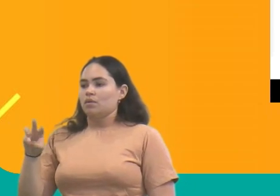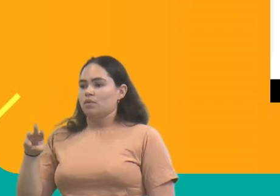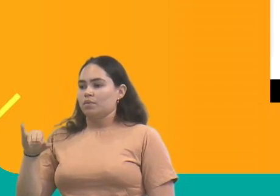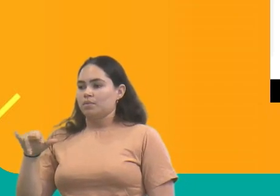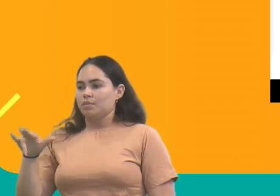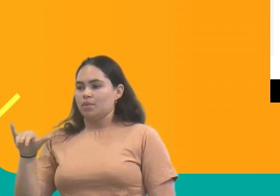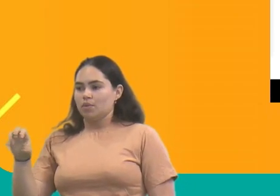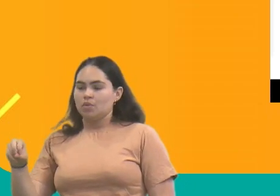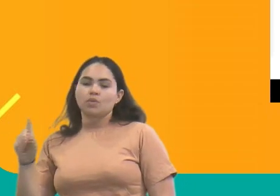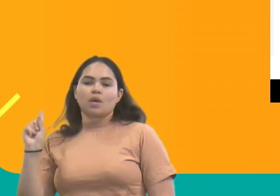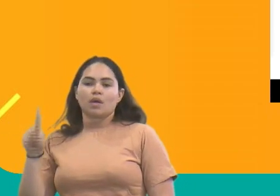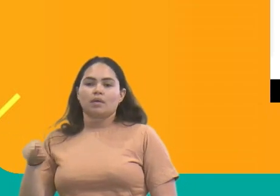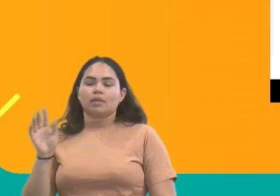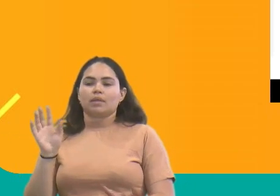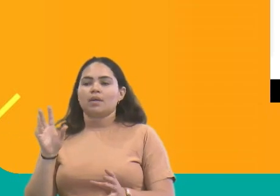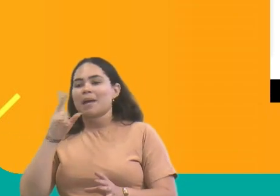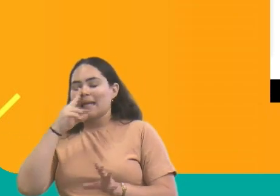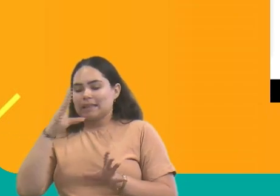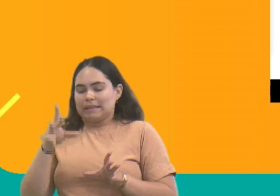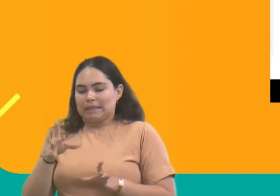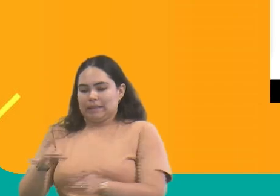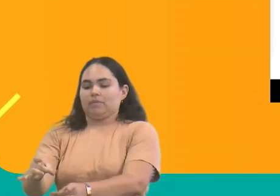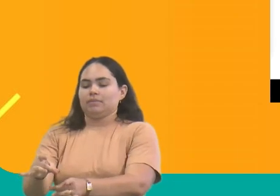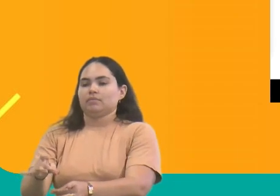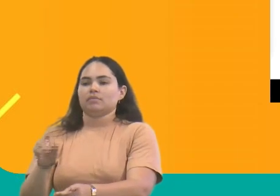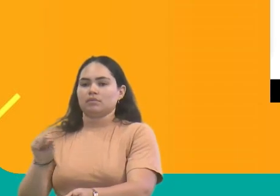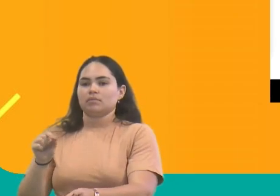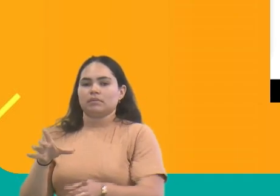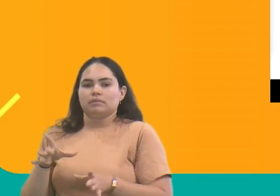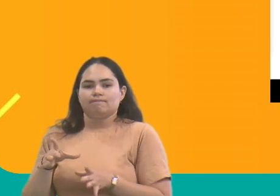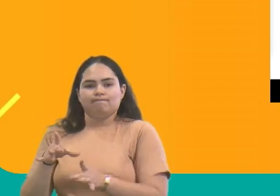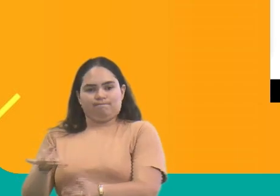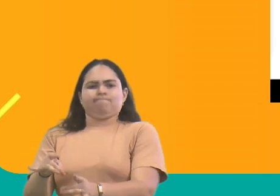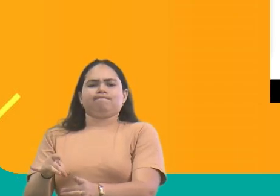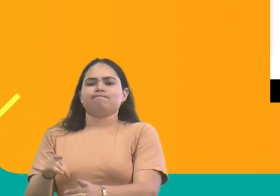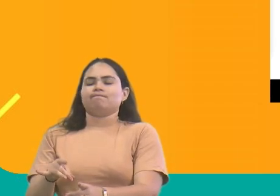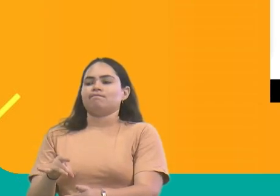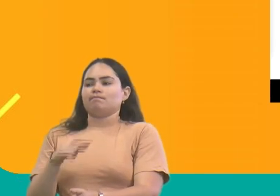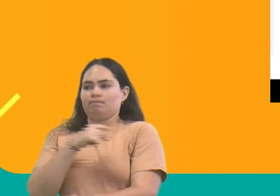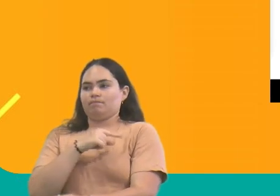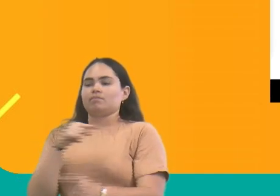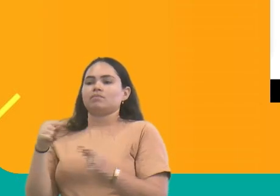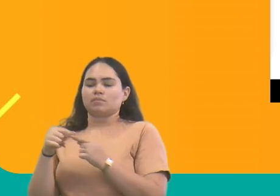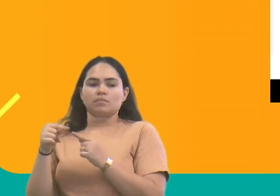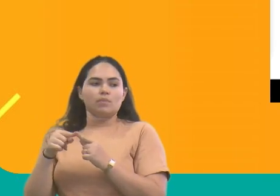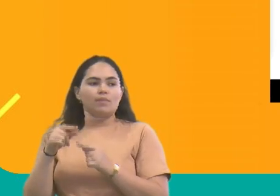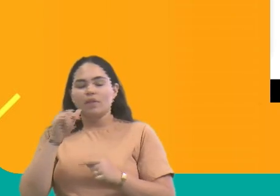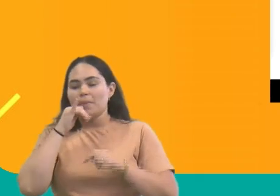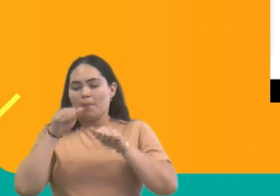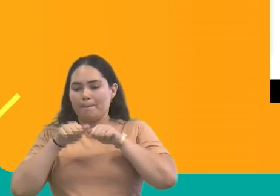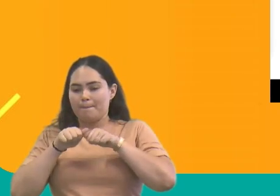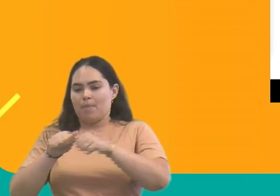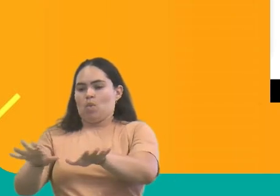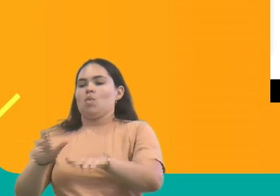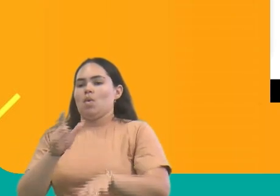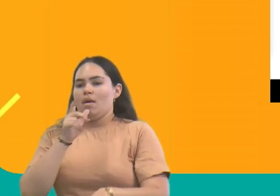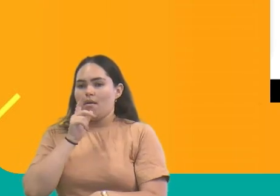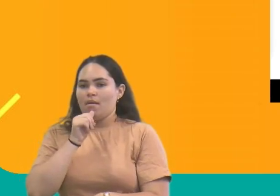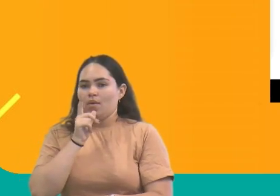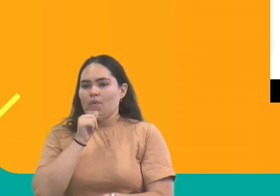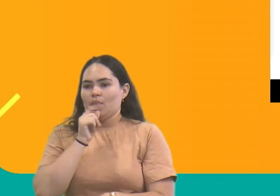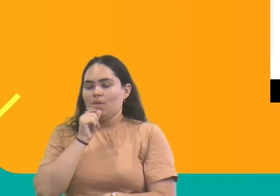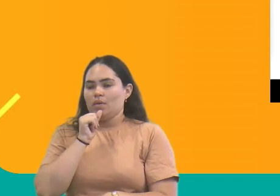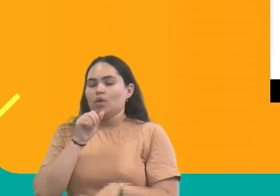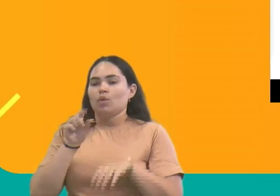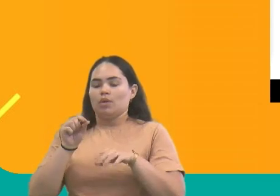substância grudenta. Ele é grudento. E aí, quando ele solta na água, as partículas